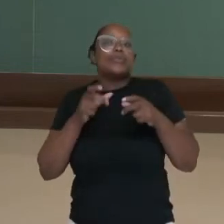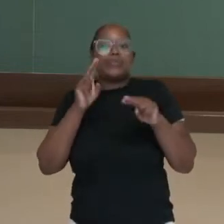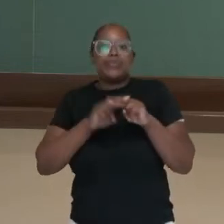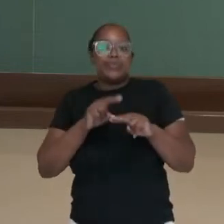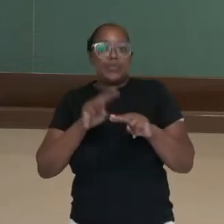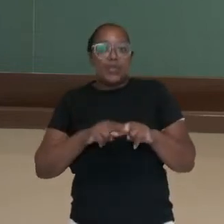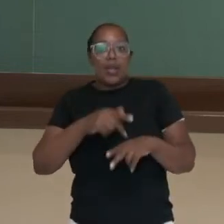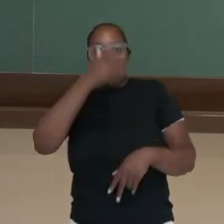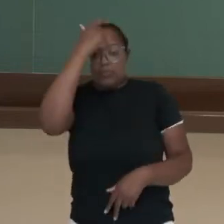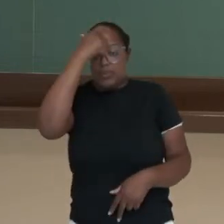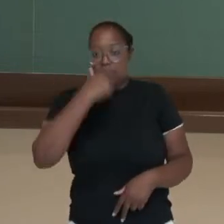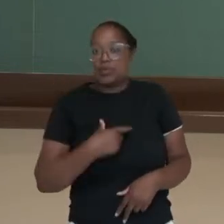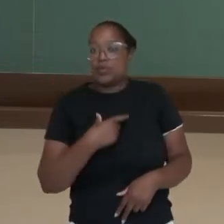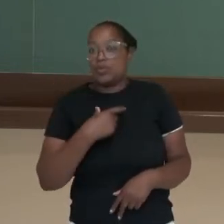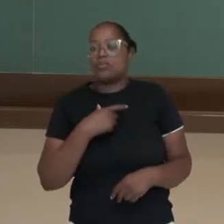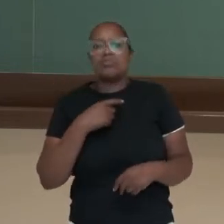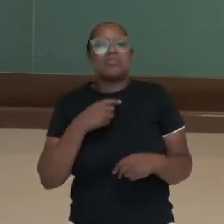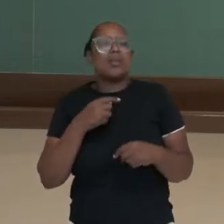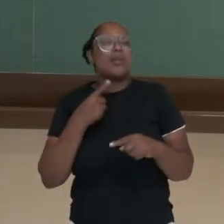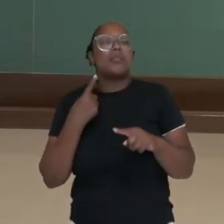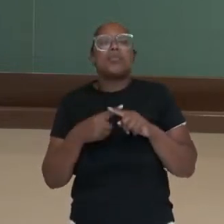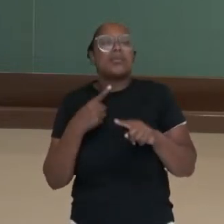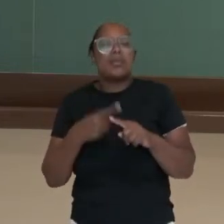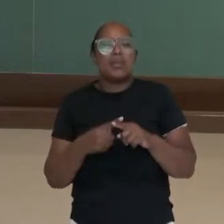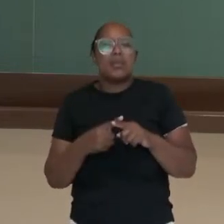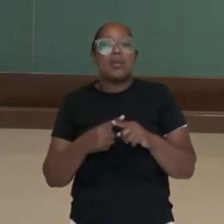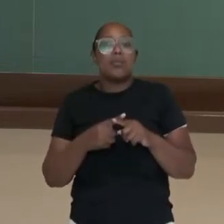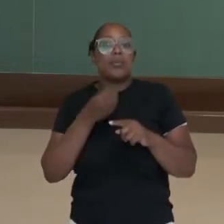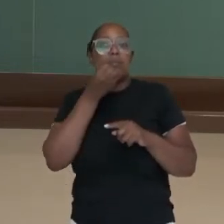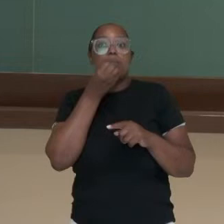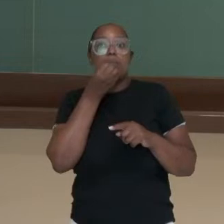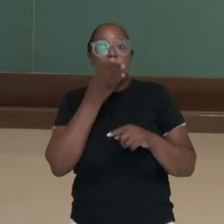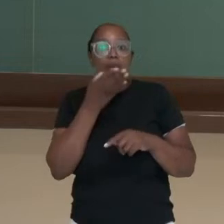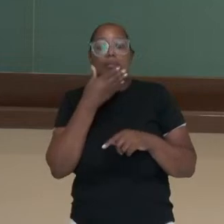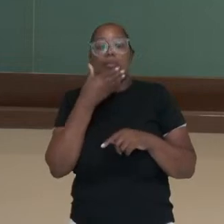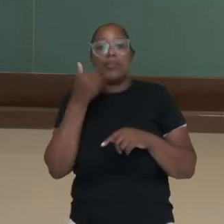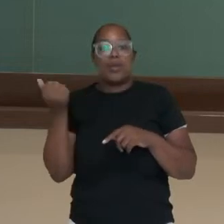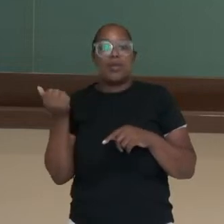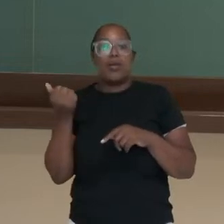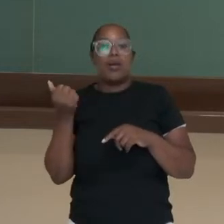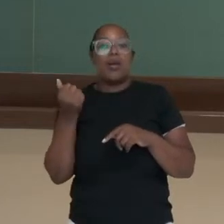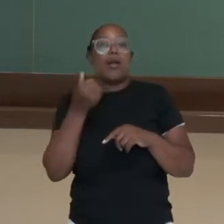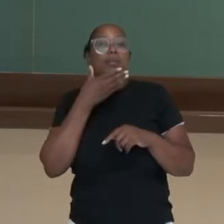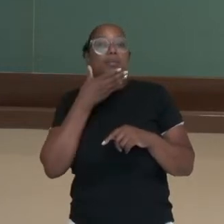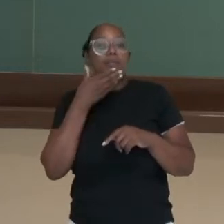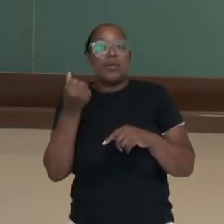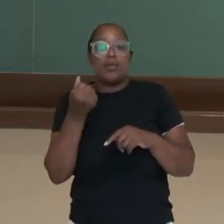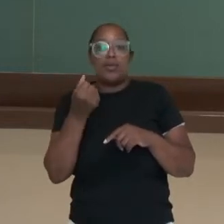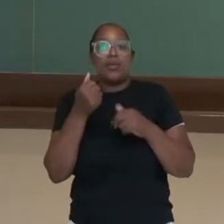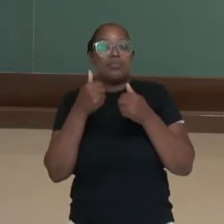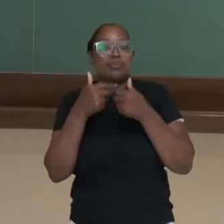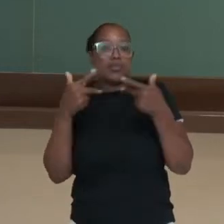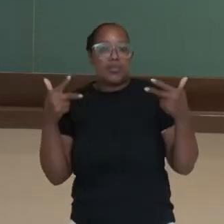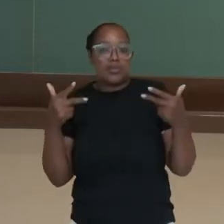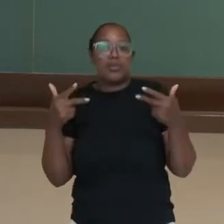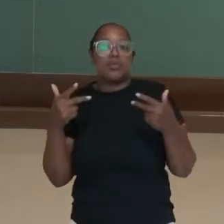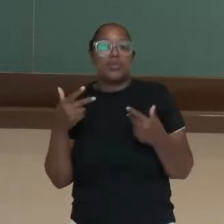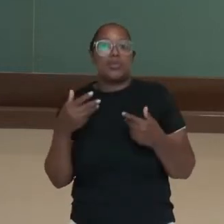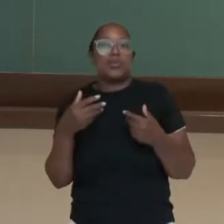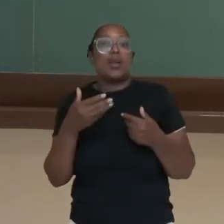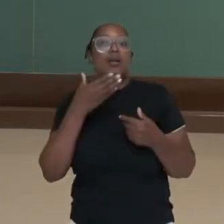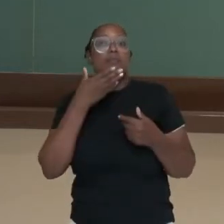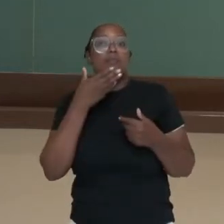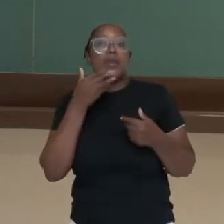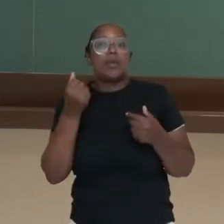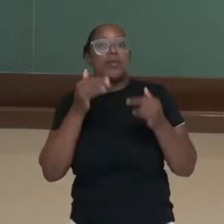humano? Existe para quê? Existe para o bem, existe para o melhor, para a melhor das virtudes. E a melhor entre elas